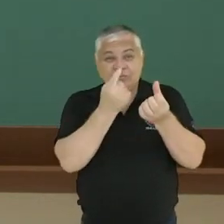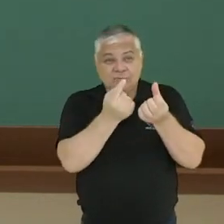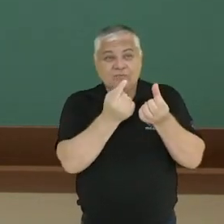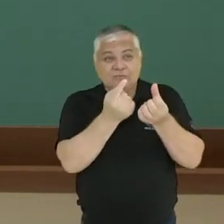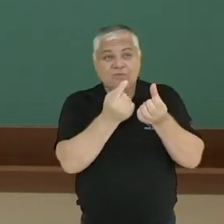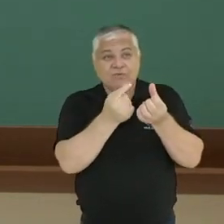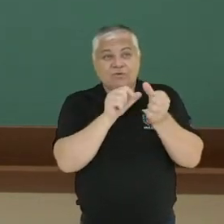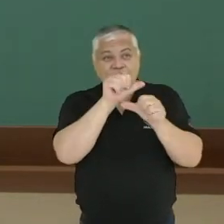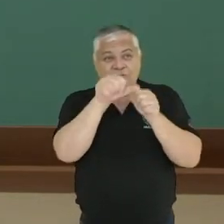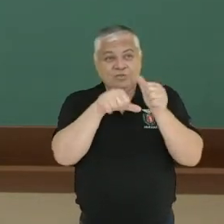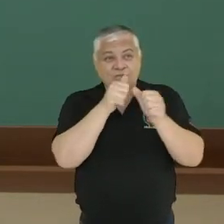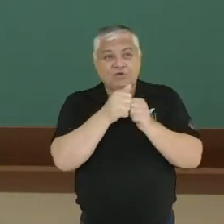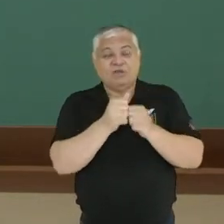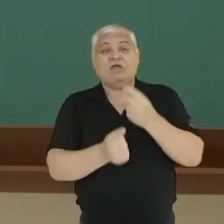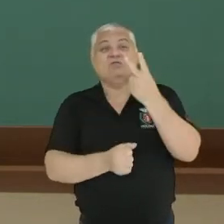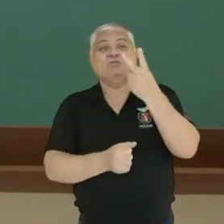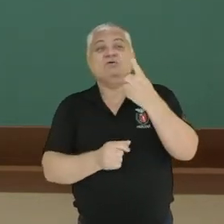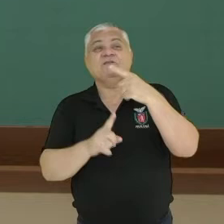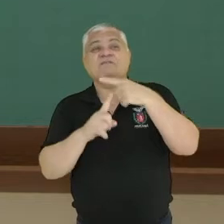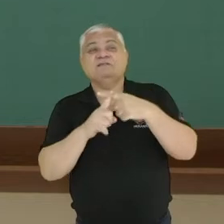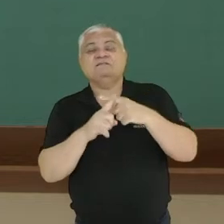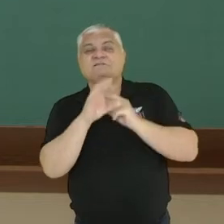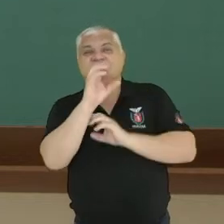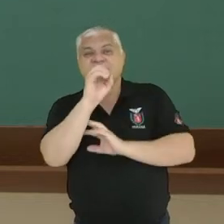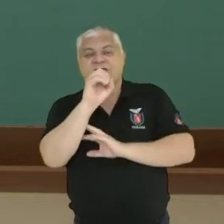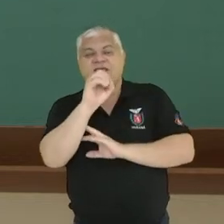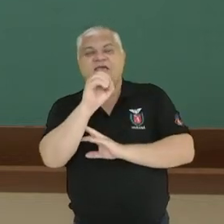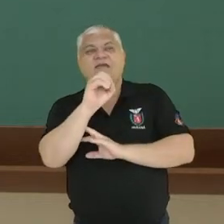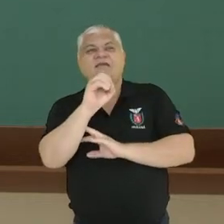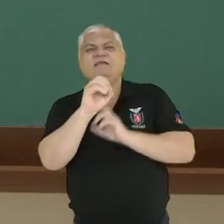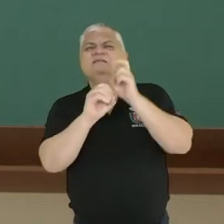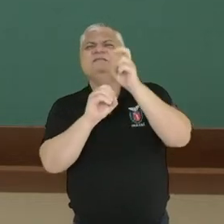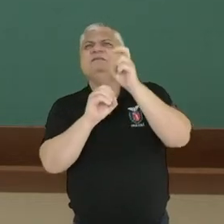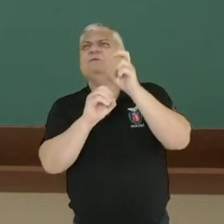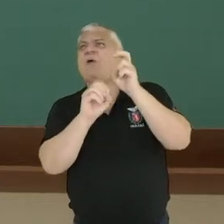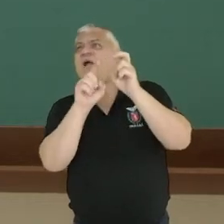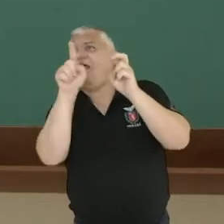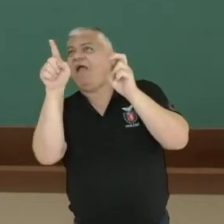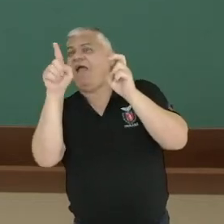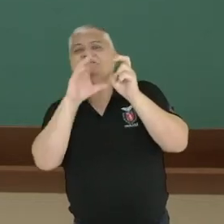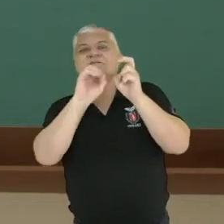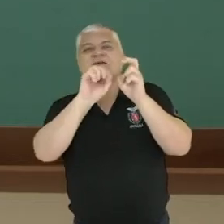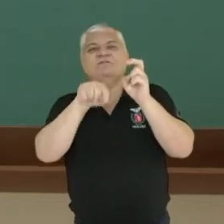Substituindo, temos o 6,1 mais 2 vezes, quem é o log de 5? É